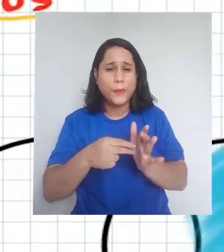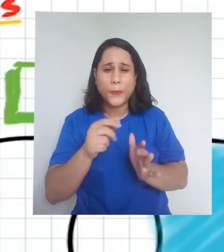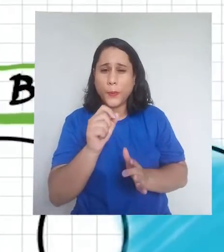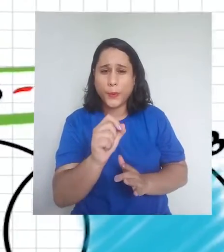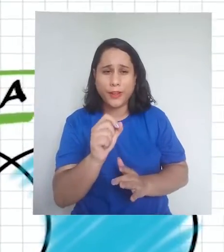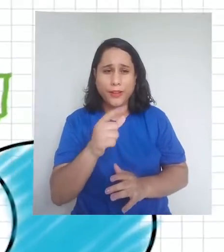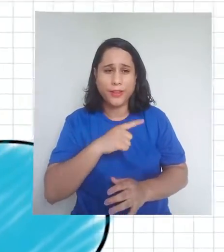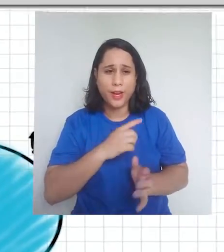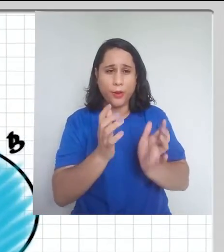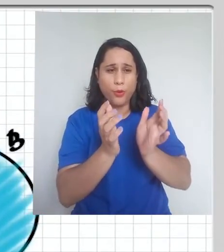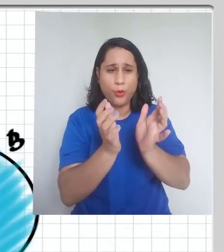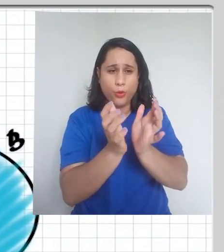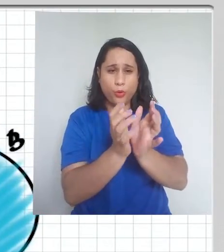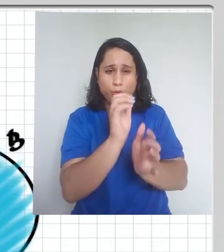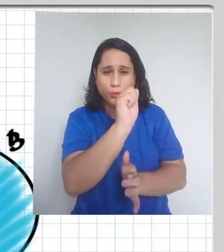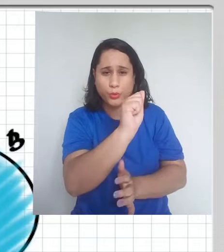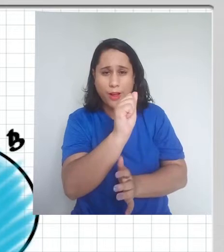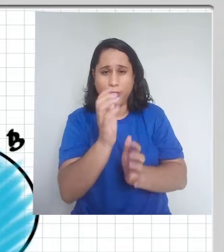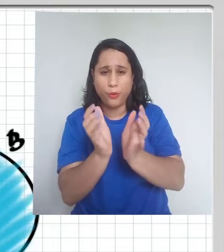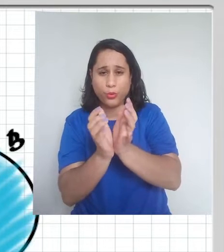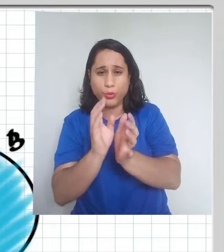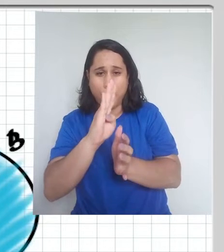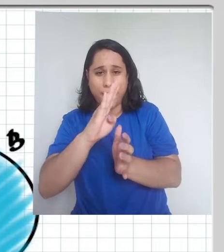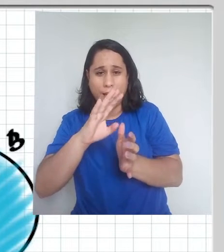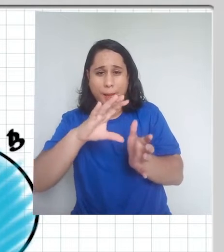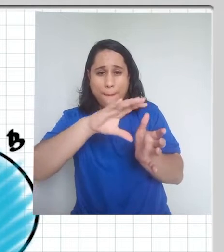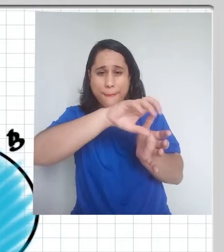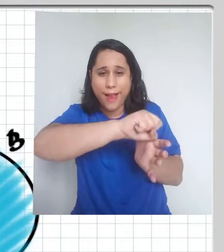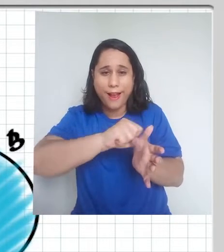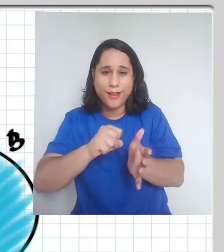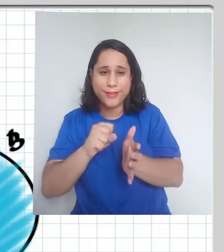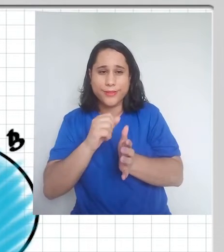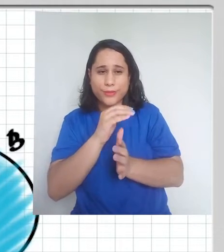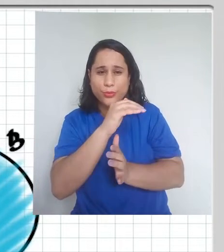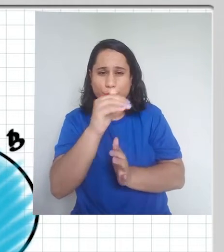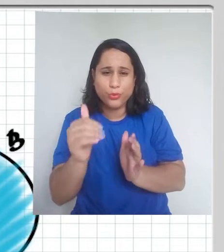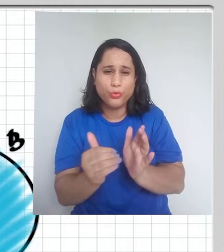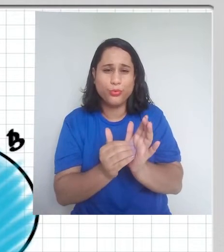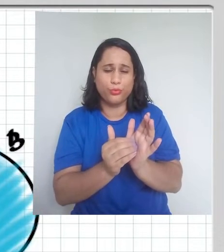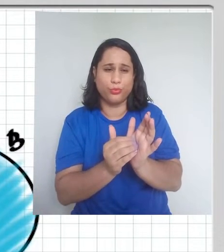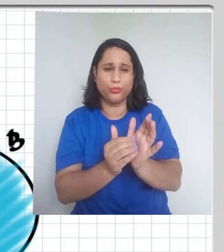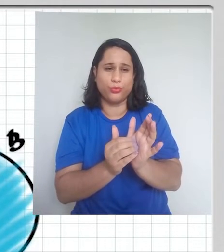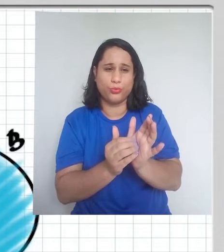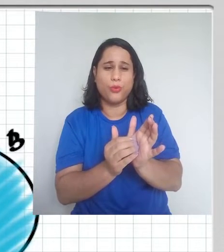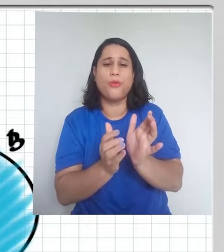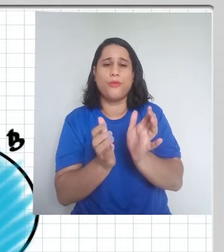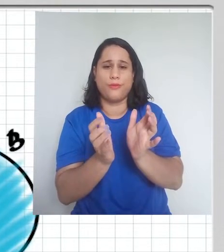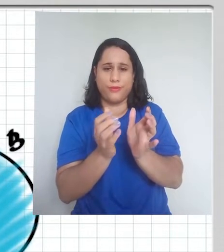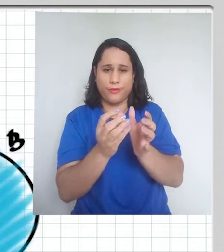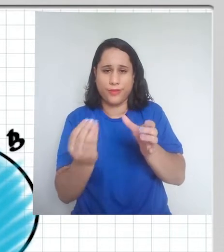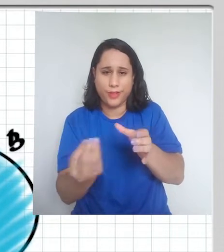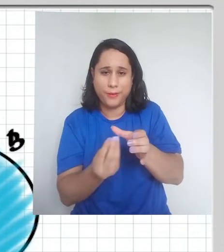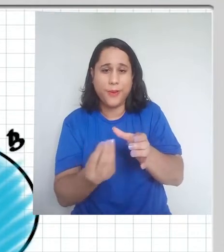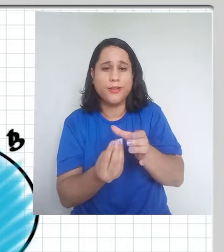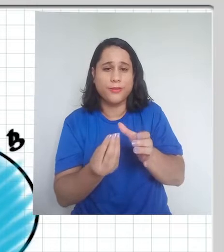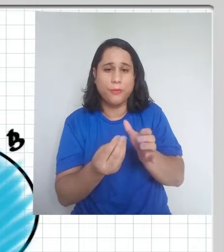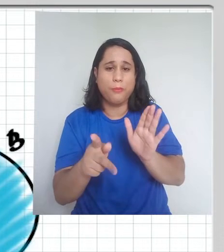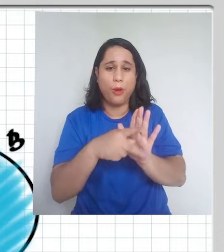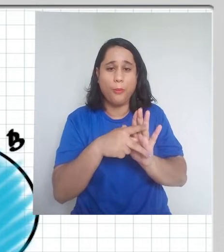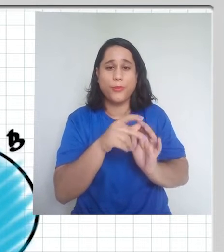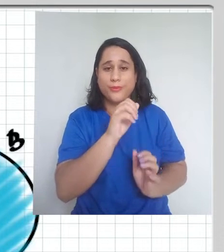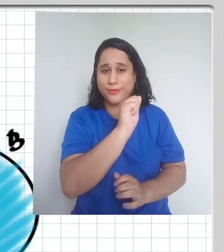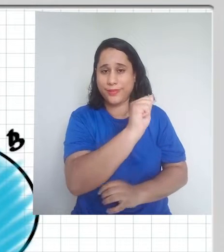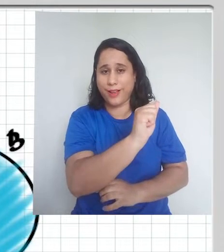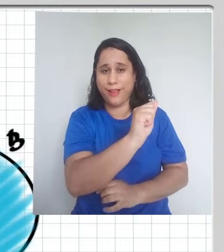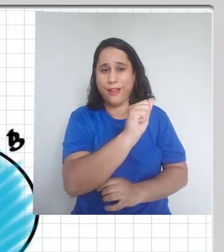você tivesse o conjunto A e o conjunto B retirasse todos os elementos que fazem parte também de A. E